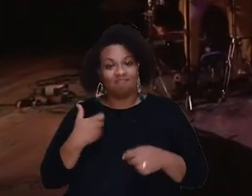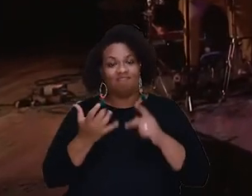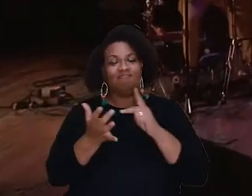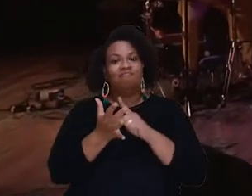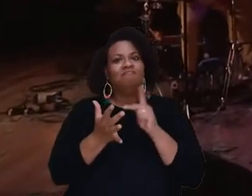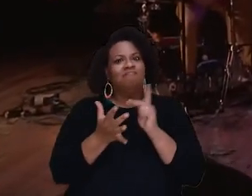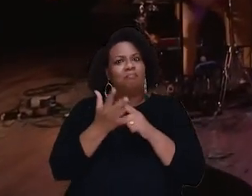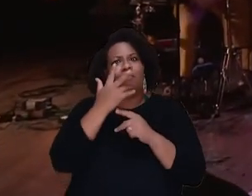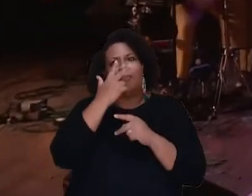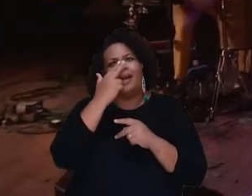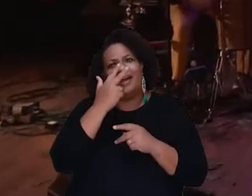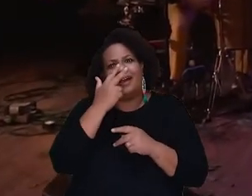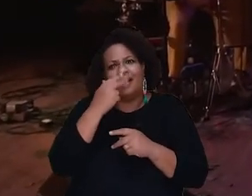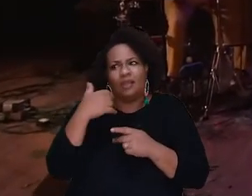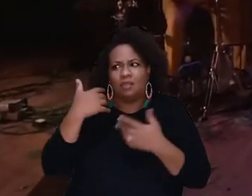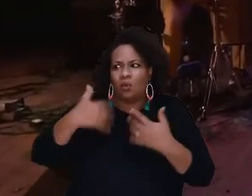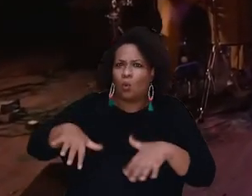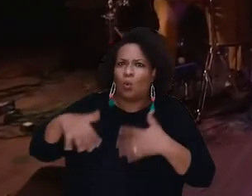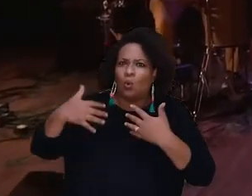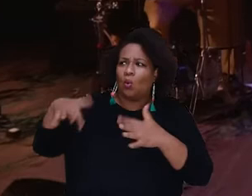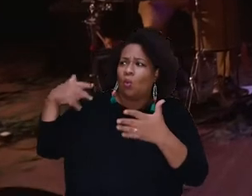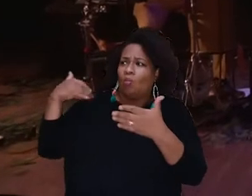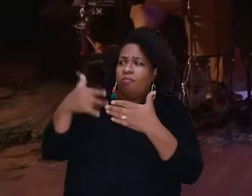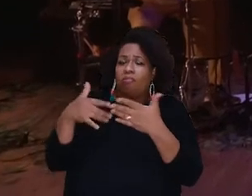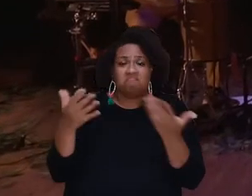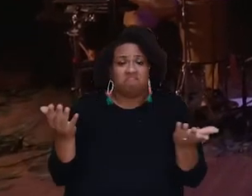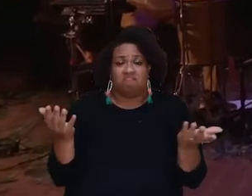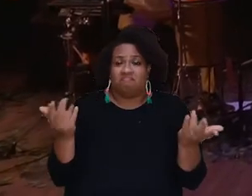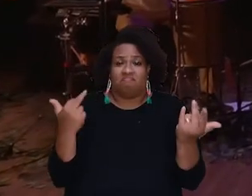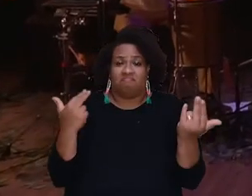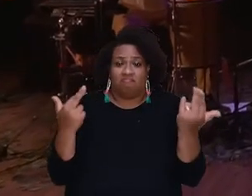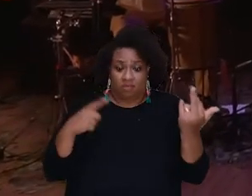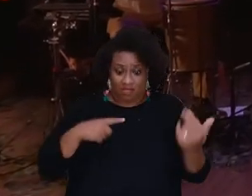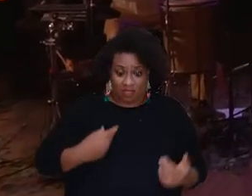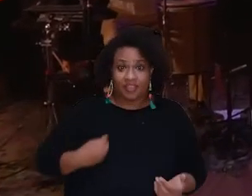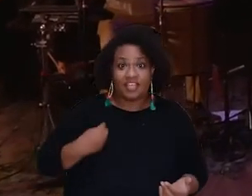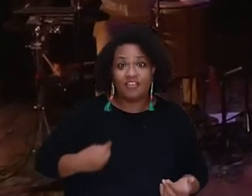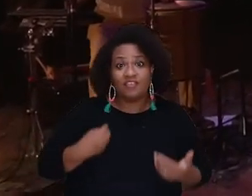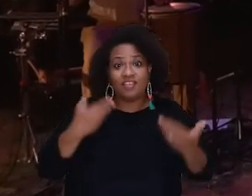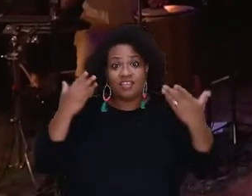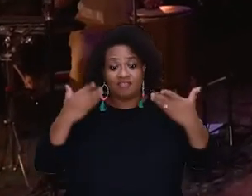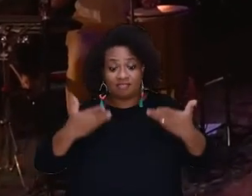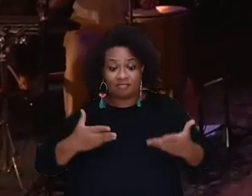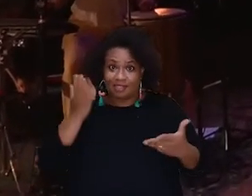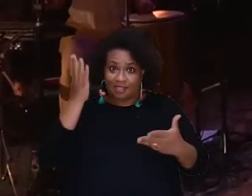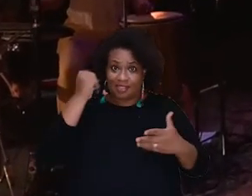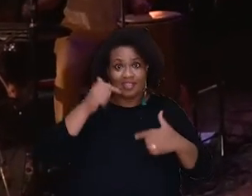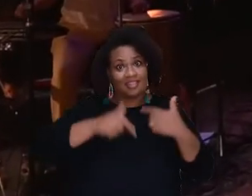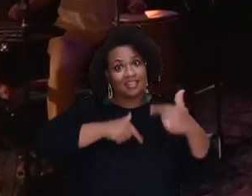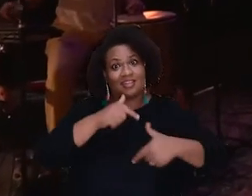anos parece tempo demais, mas tanto faz se tô viva, moça, e sei